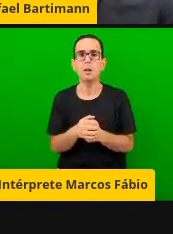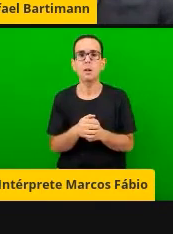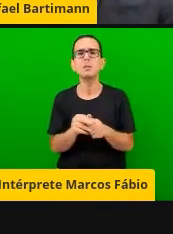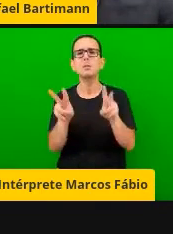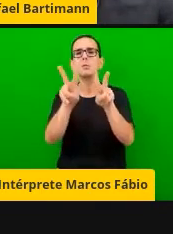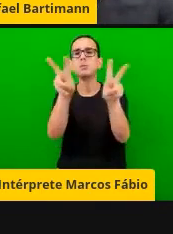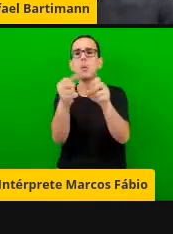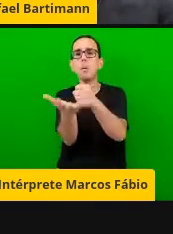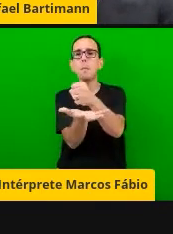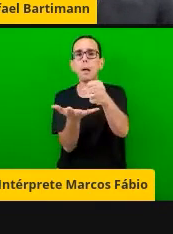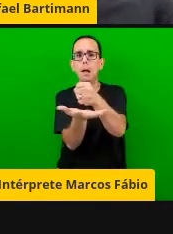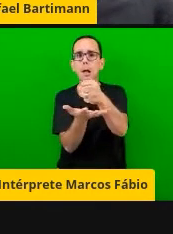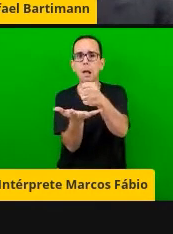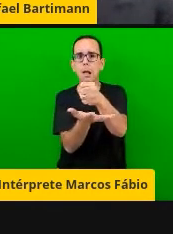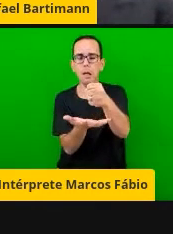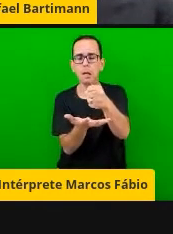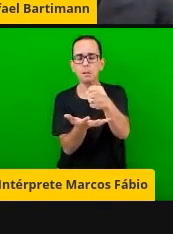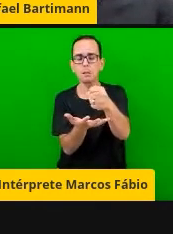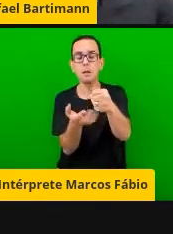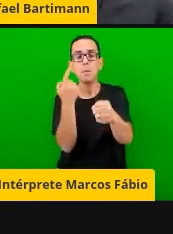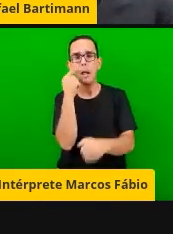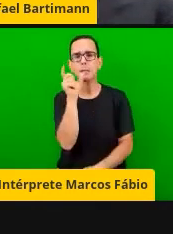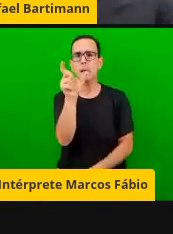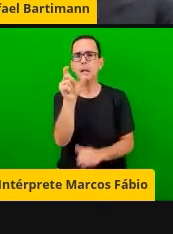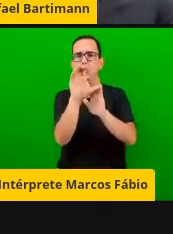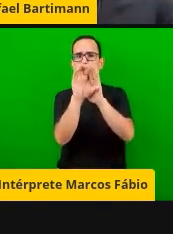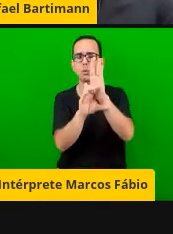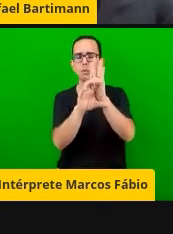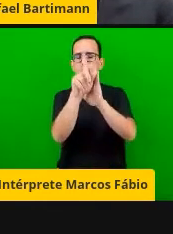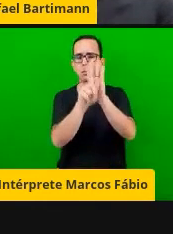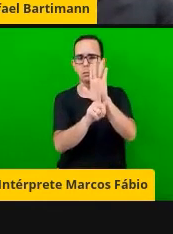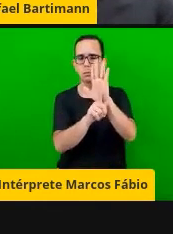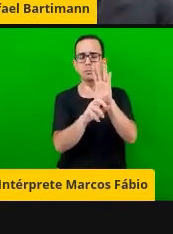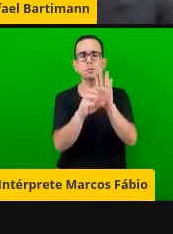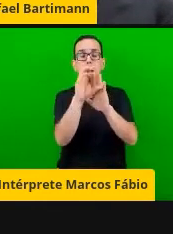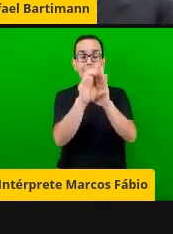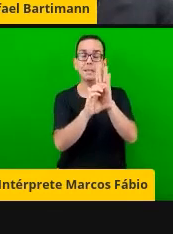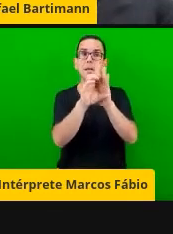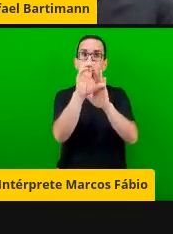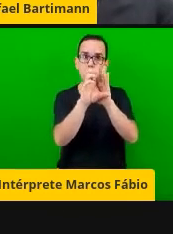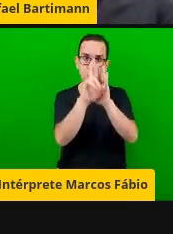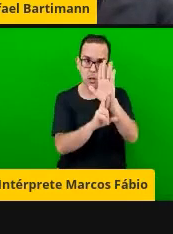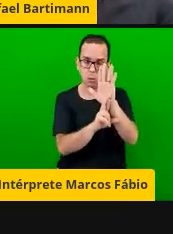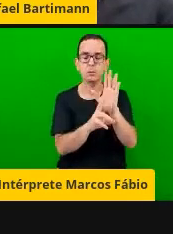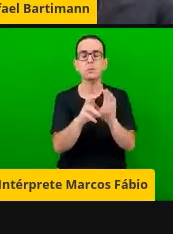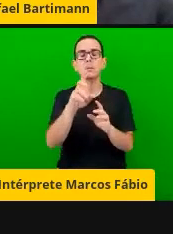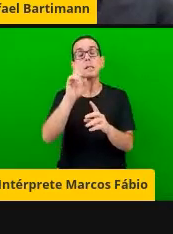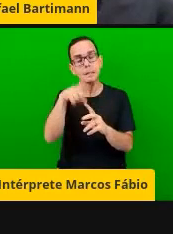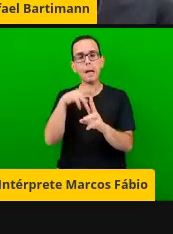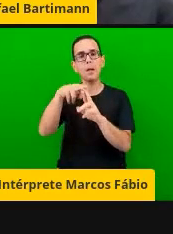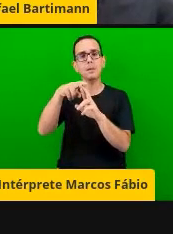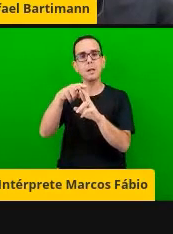basicamente sobre... Aparece a palavra currículo e geopolítica, mas eu queria, de repente, trazer isso mais para o nosso referencial,